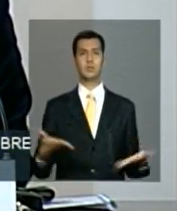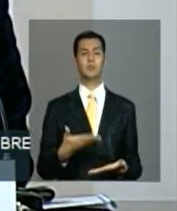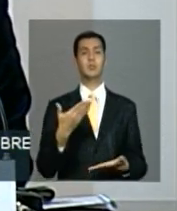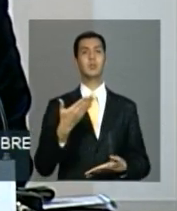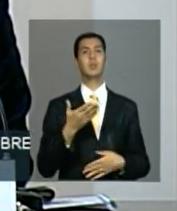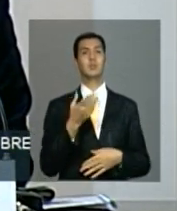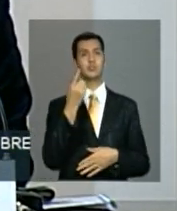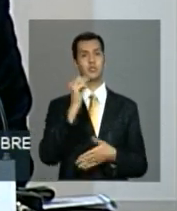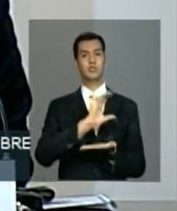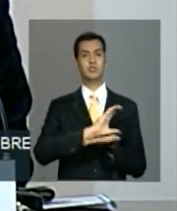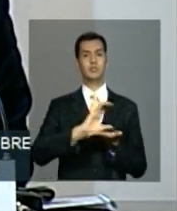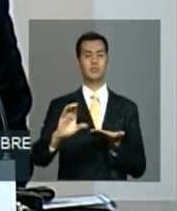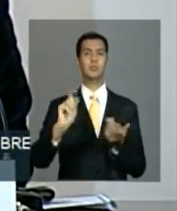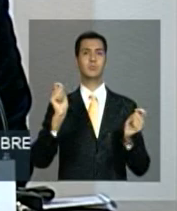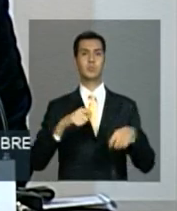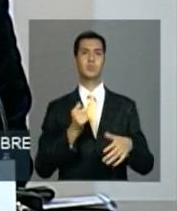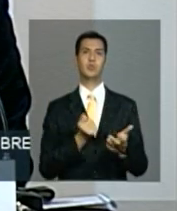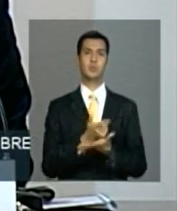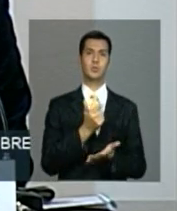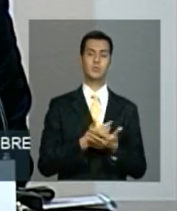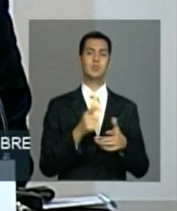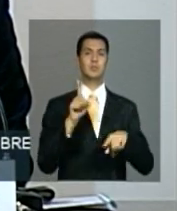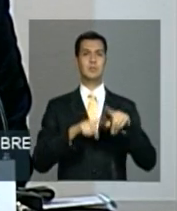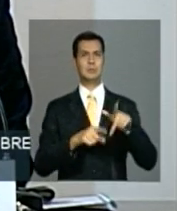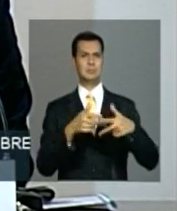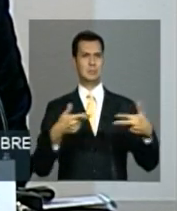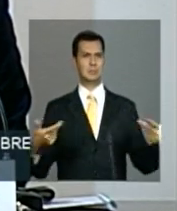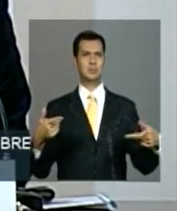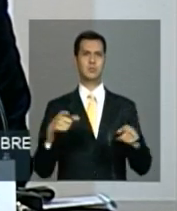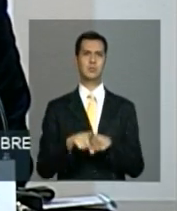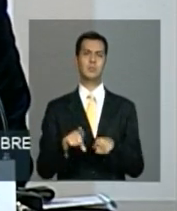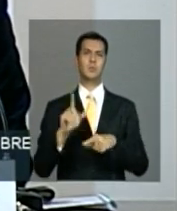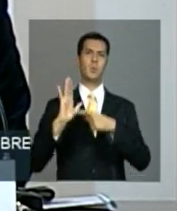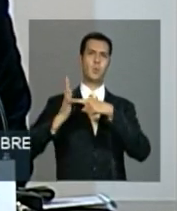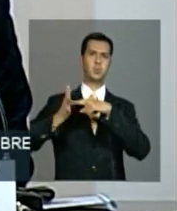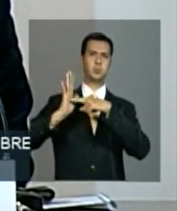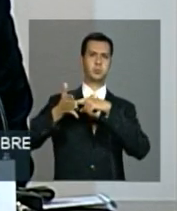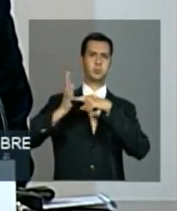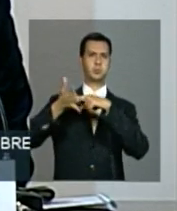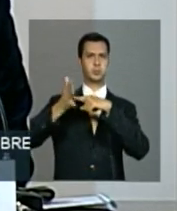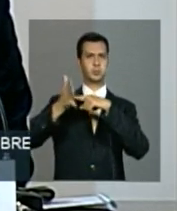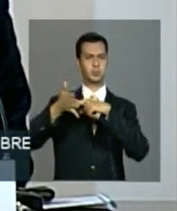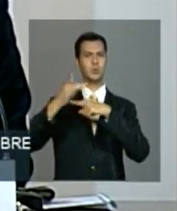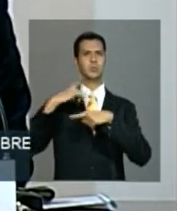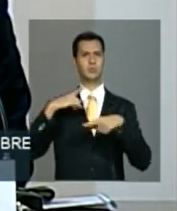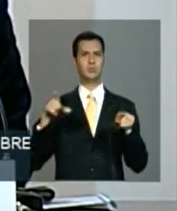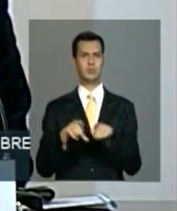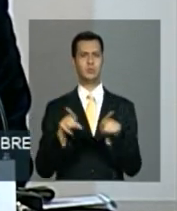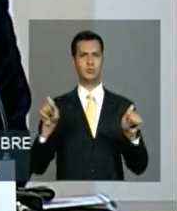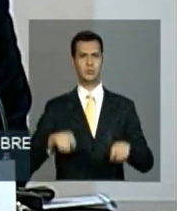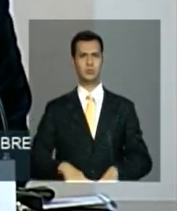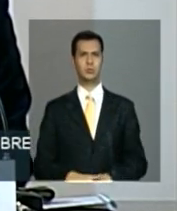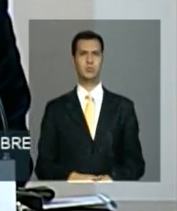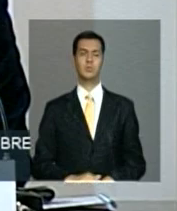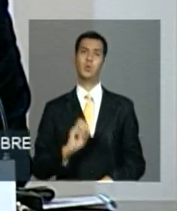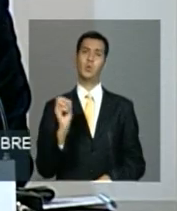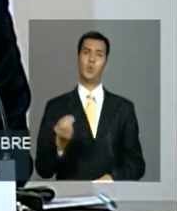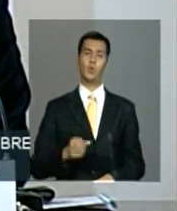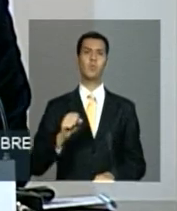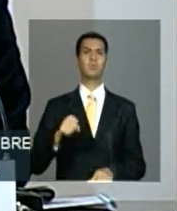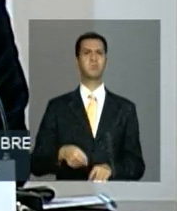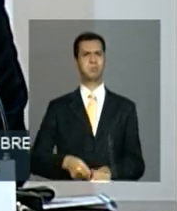para a compra e aquisição de equipamentos cataventos em algumas situações até de motobombas